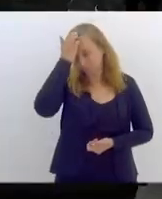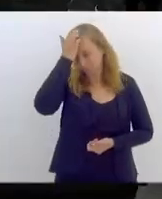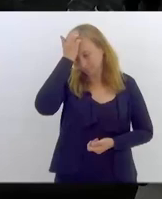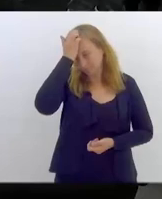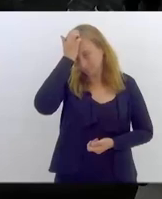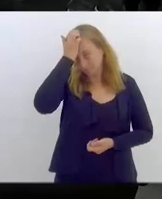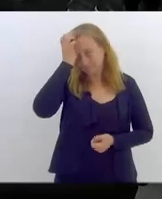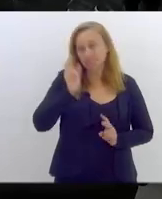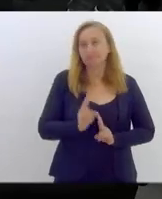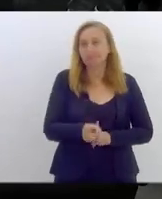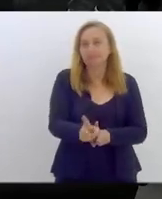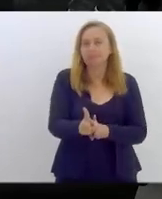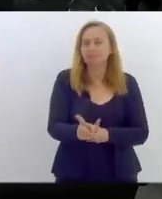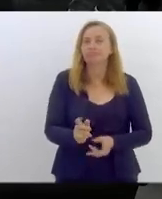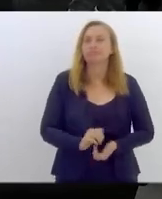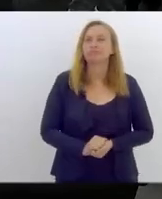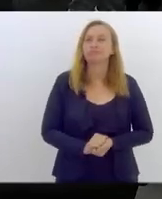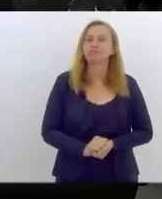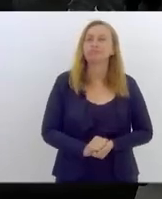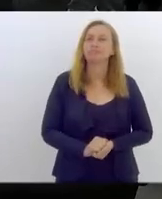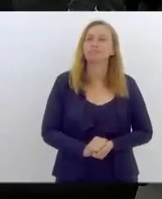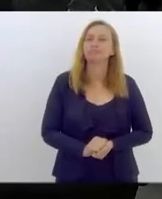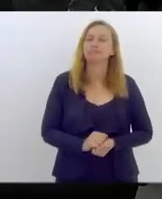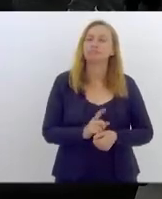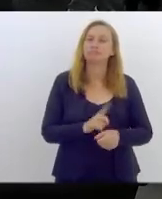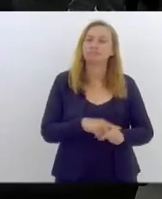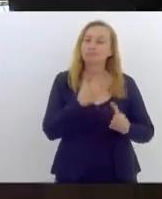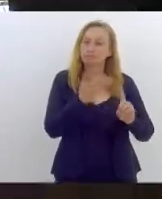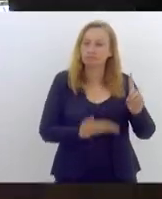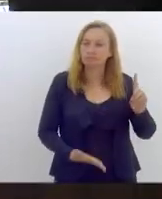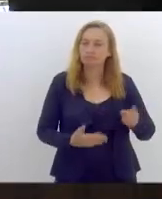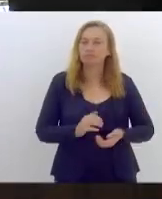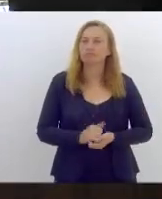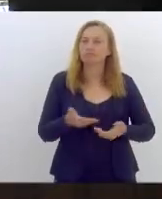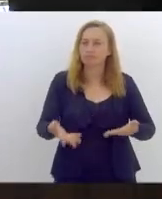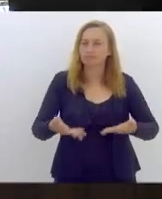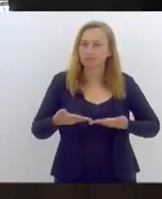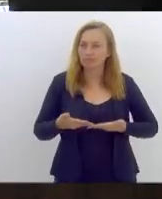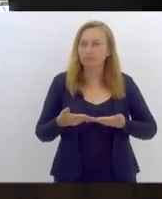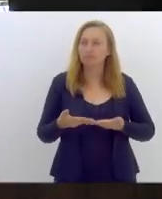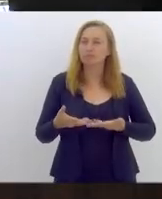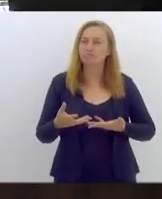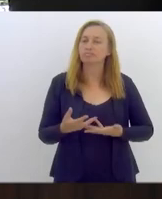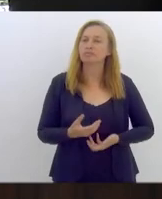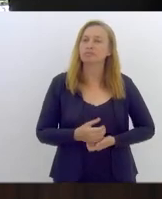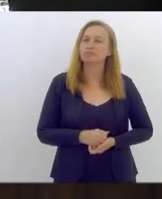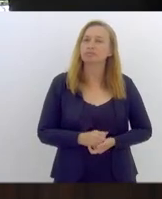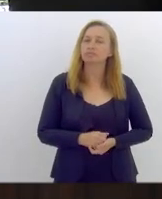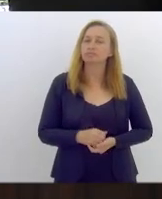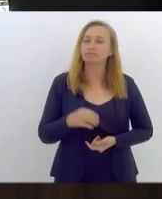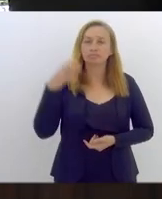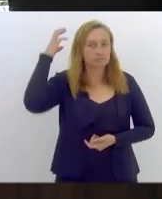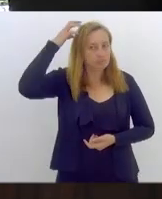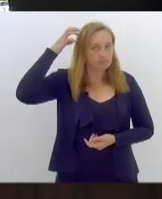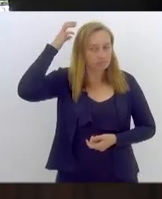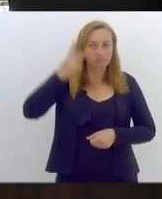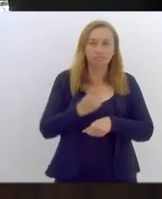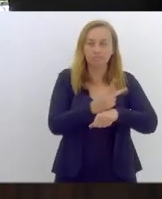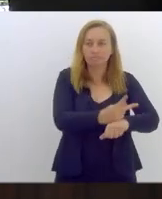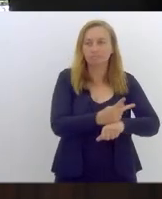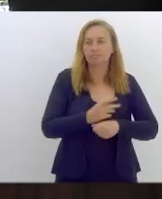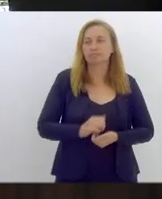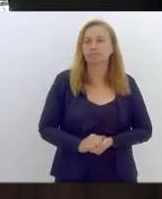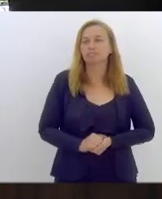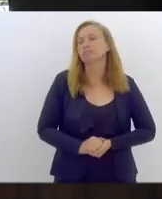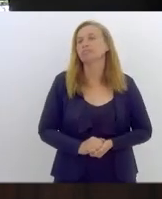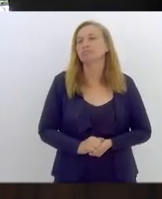seguindo aqui o nosso bloco de homenagens, gostaria de convidar para receber o prêmio Marielle Franco de Direitos Humanos